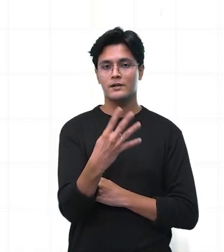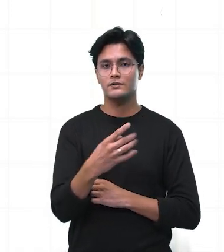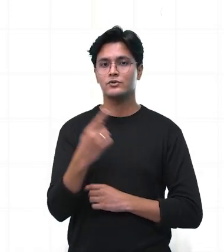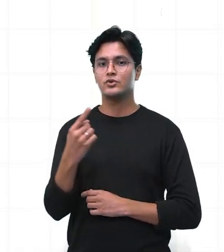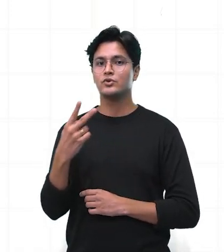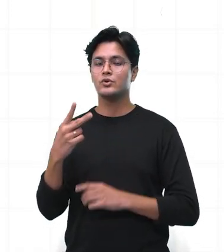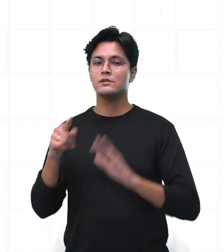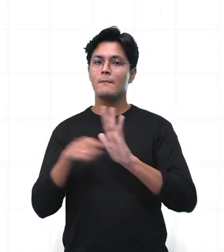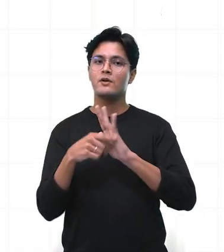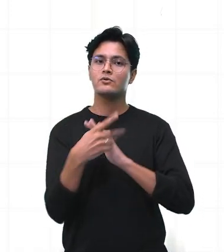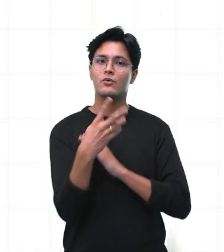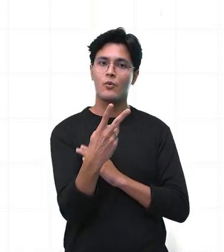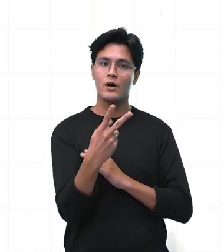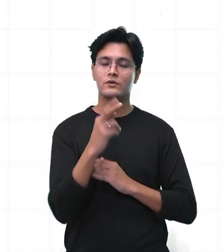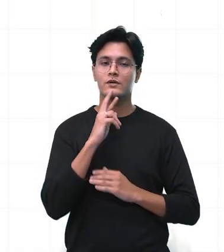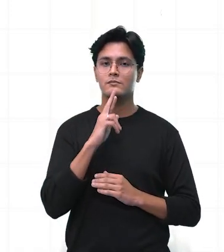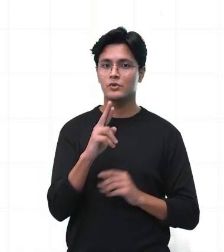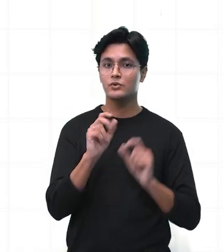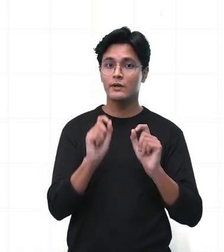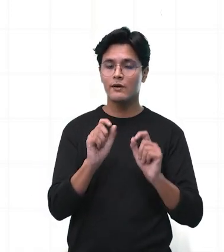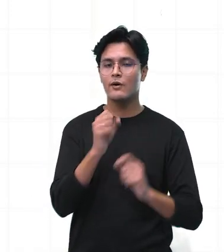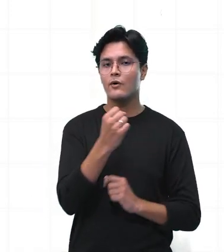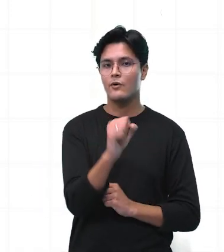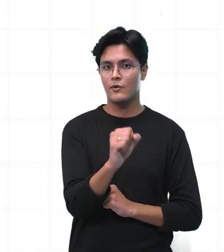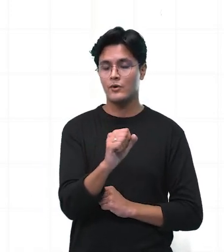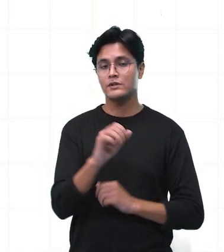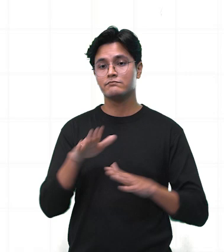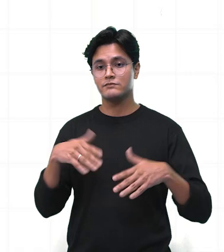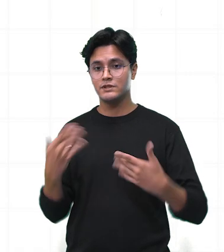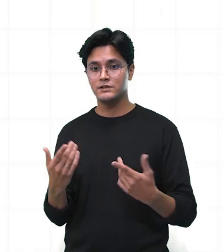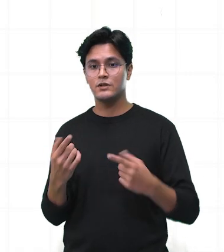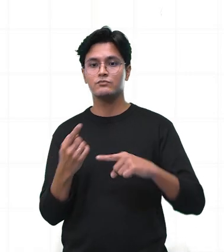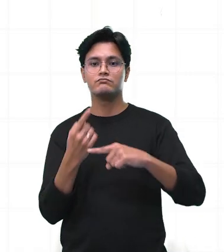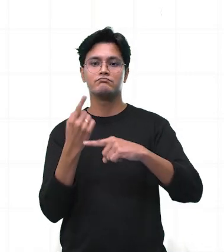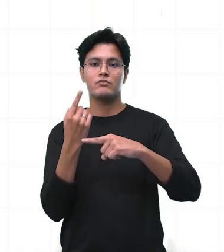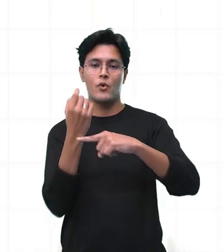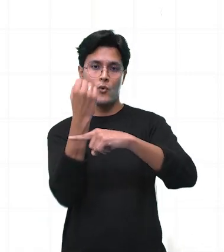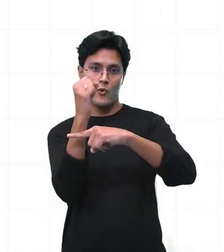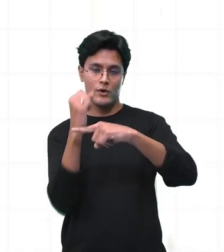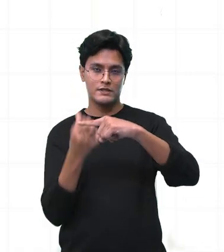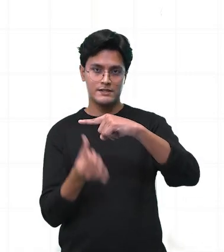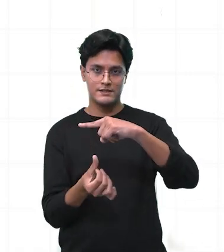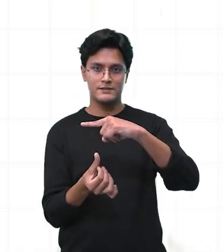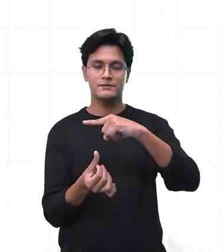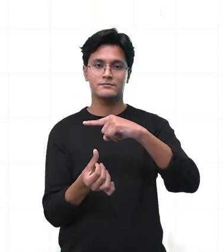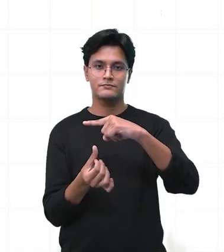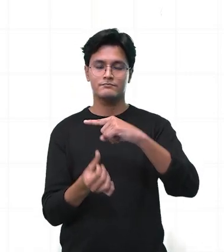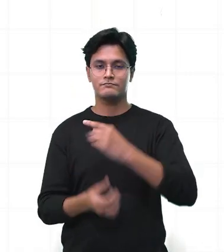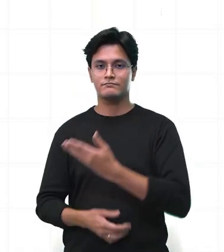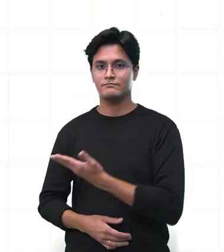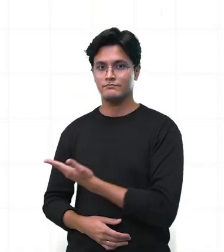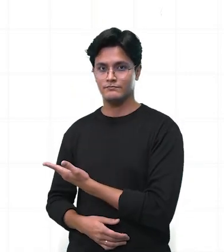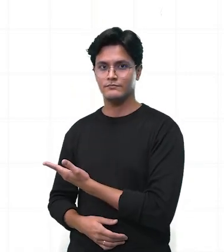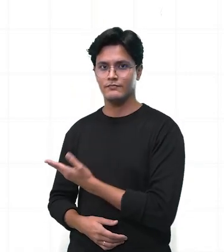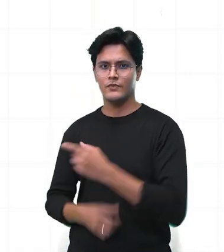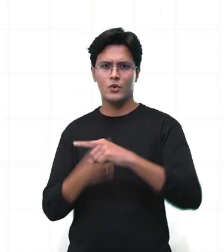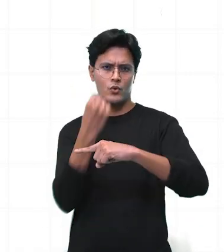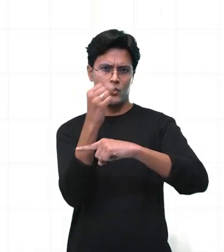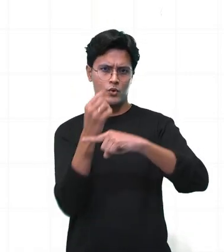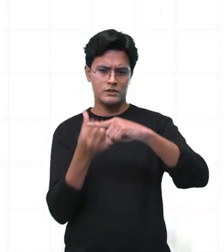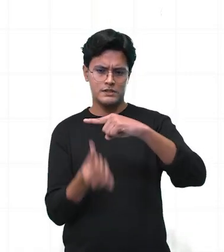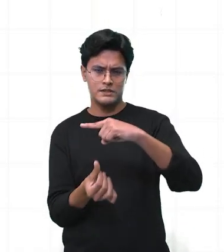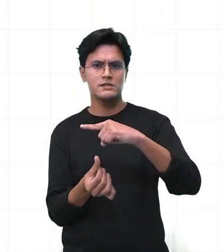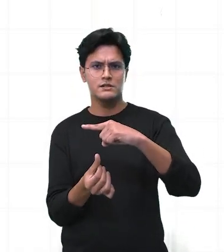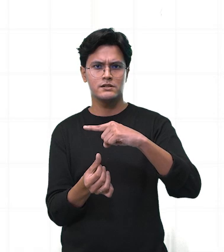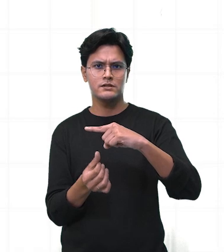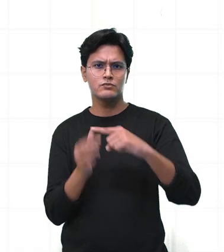igual a 8. Então, vai ficar 8 sobre 6. 8 sobre 6 é um número decimal, professora. Não dá uma